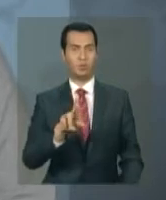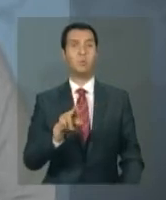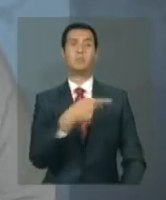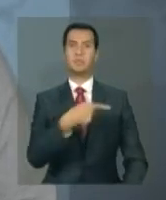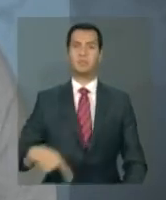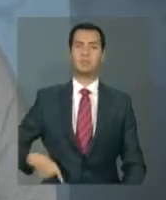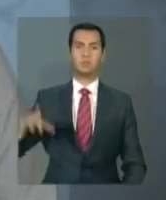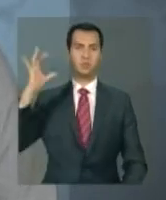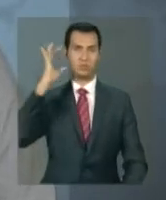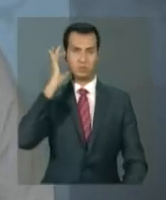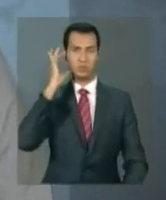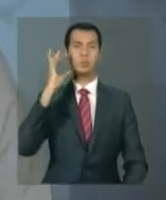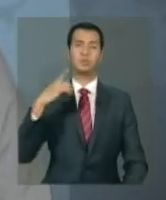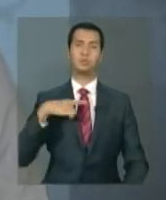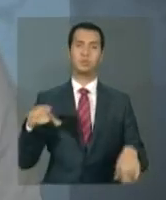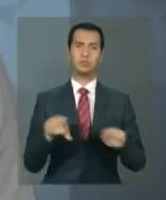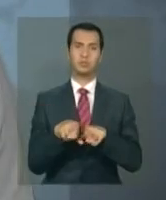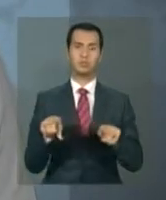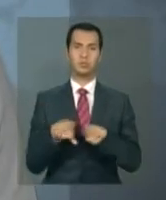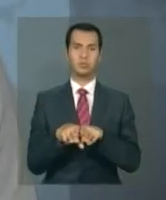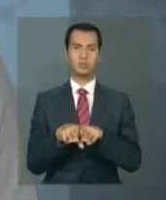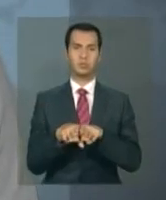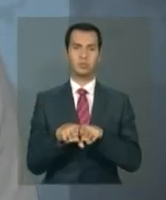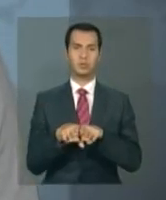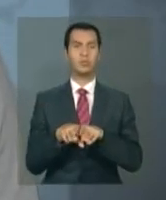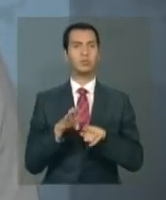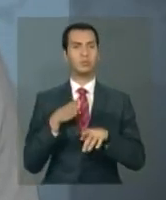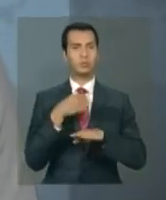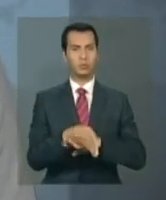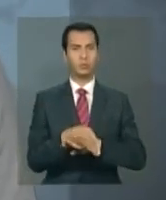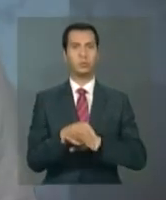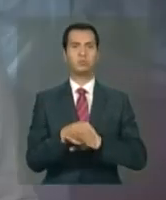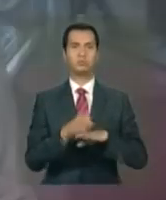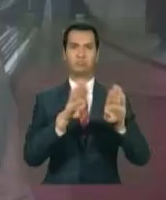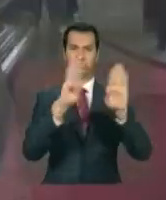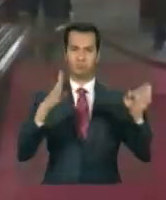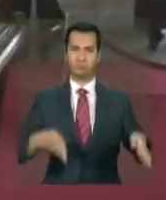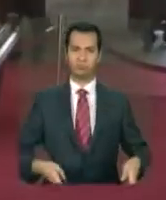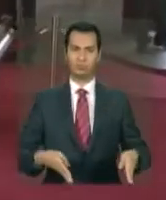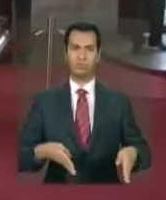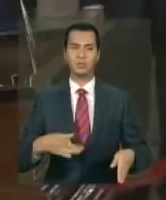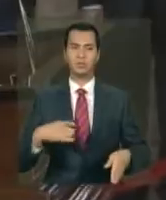fez questão de registrar a sua passagem pelo memorial.